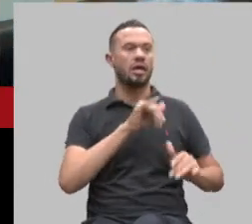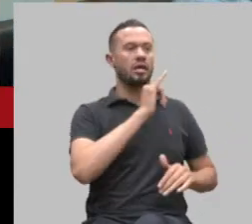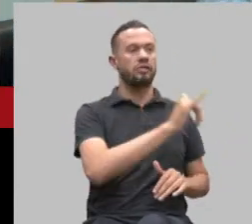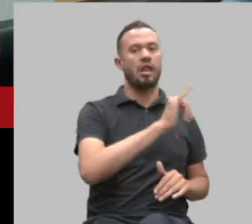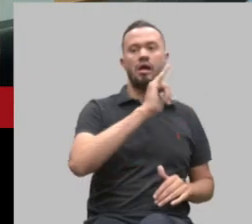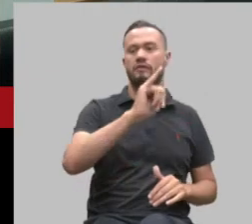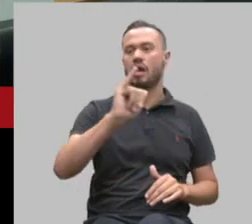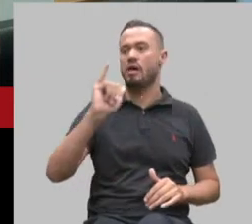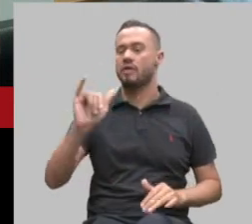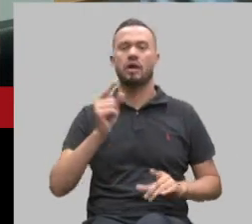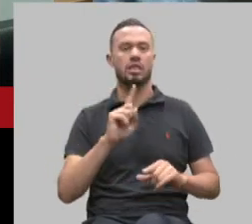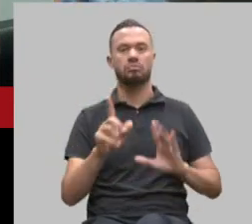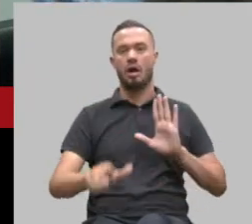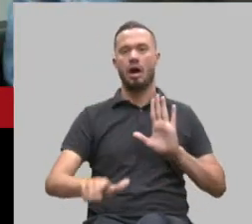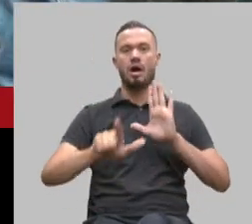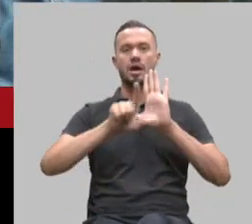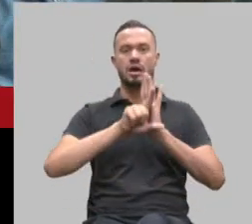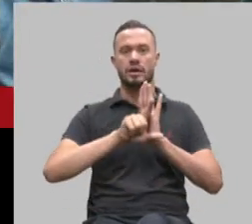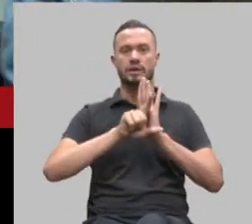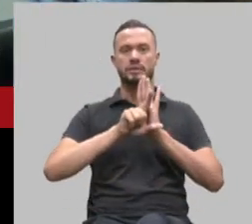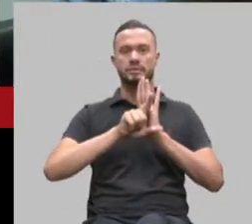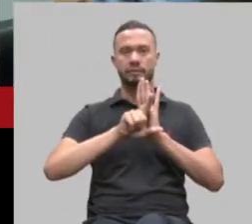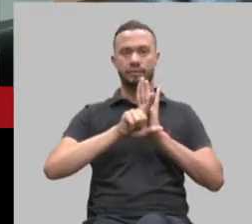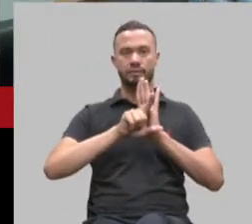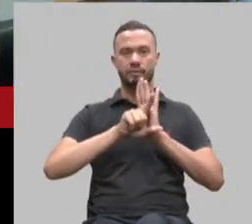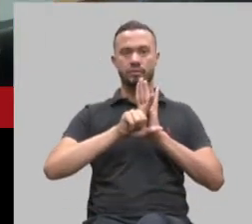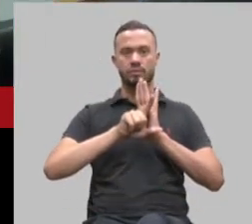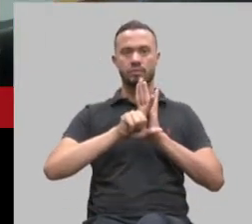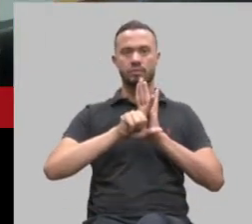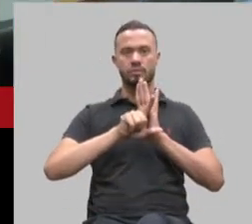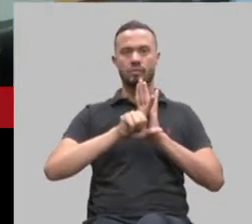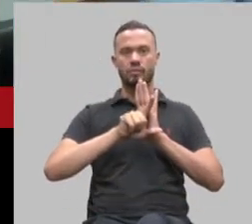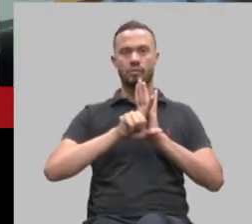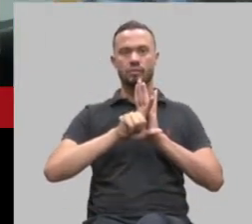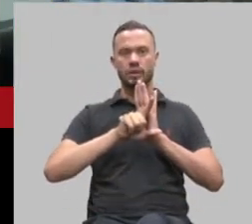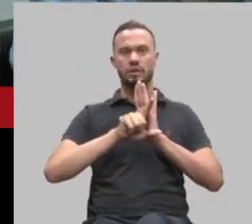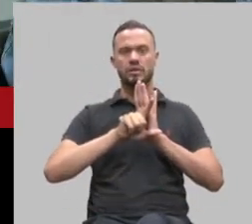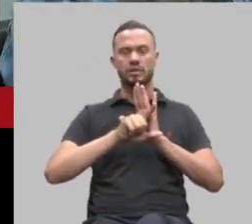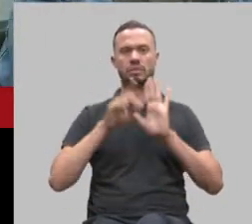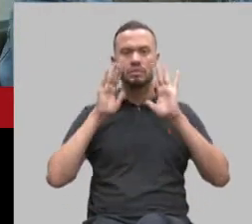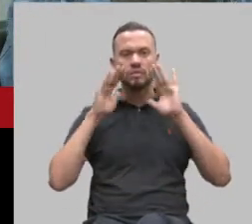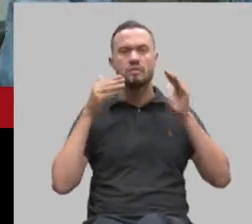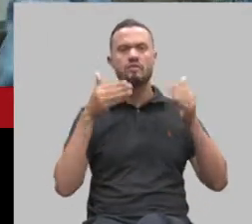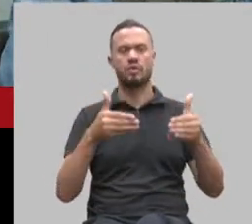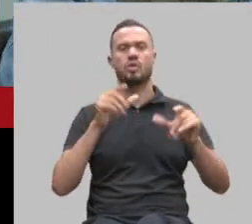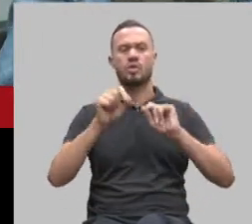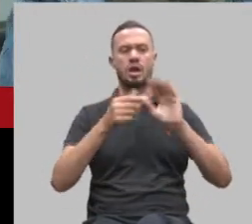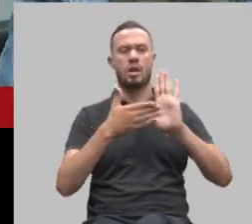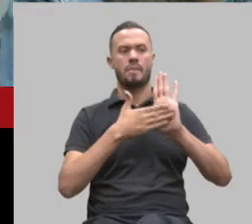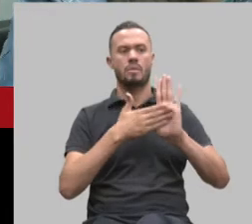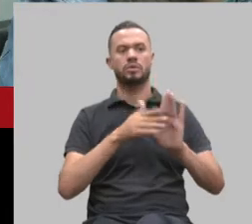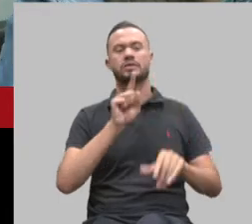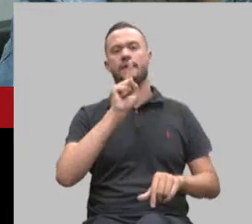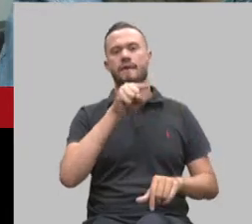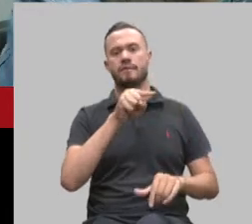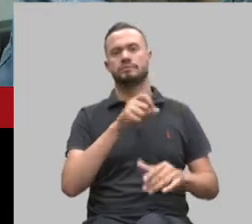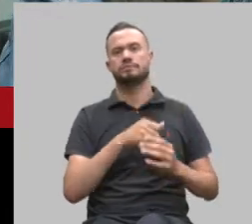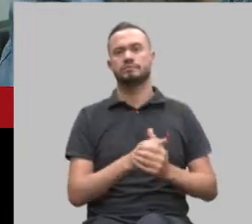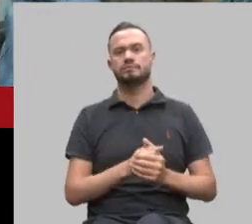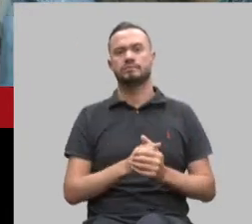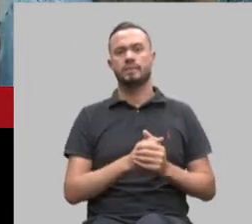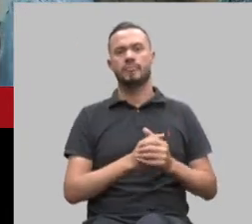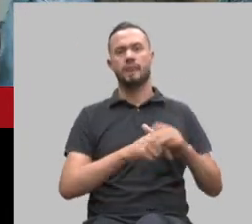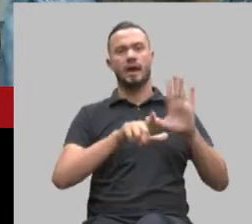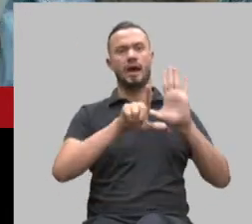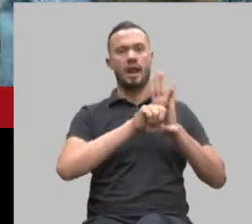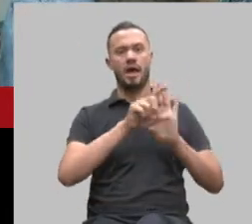coisa a lei é literalmente para enfatizar o que aquela proposta é na lei eh